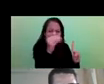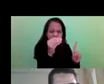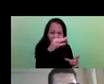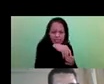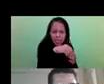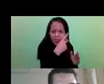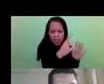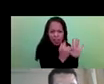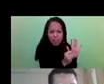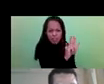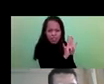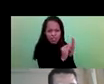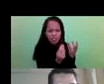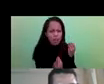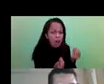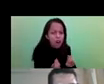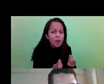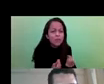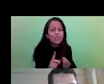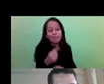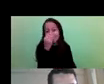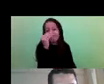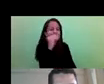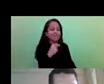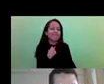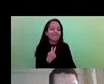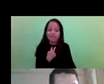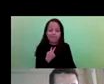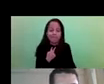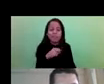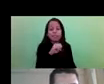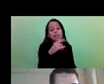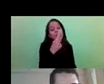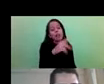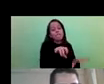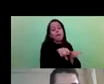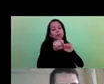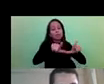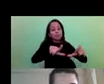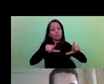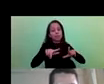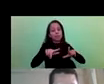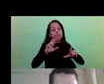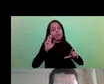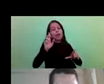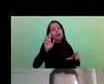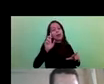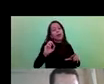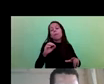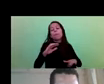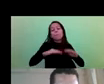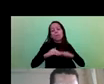processo de formação, seja ele de formação geral ou formação profissional.